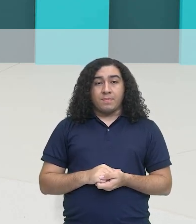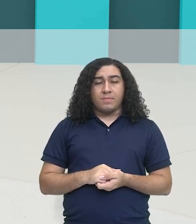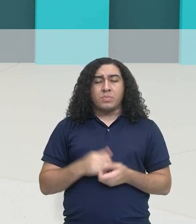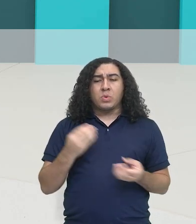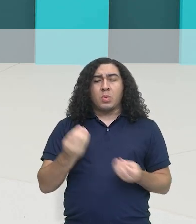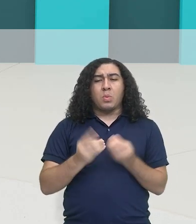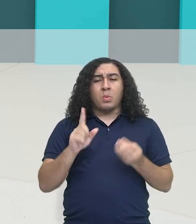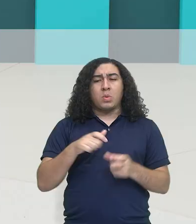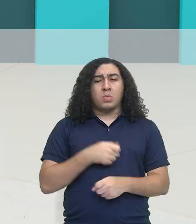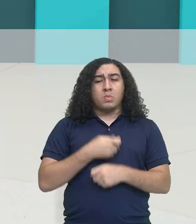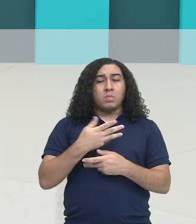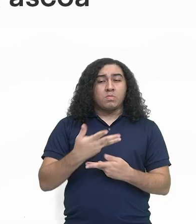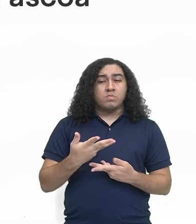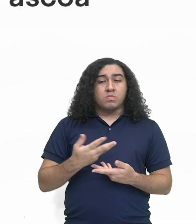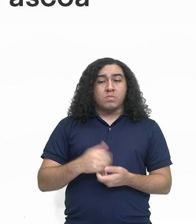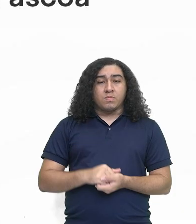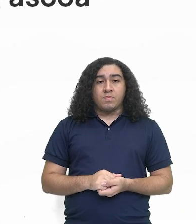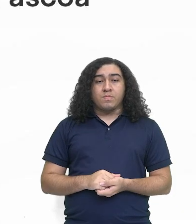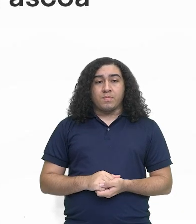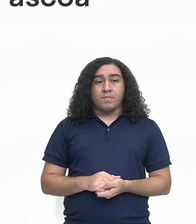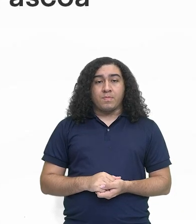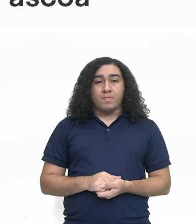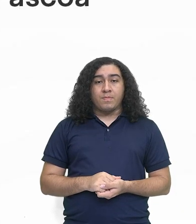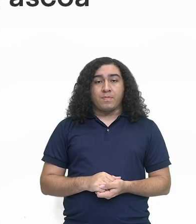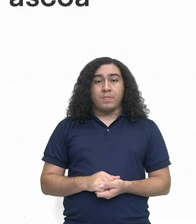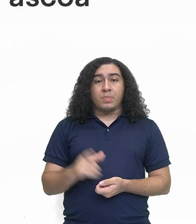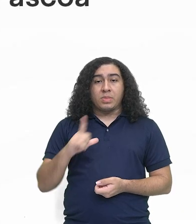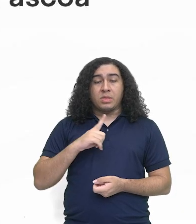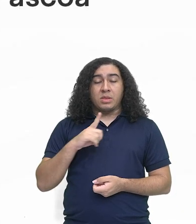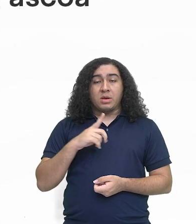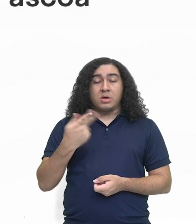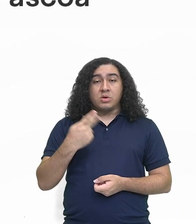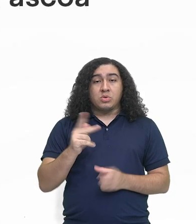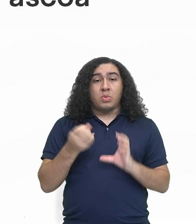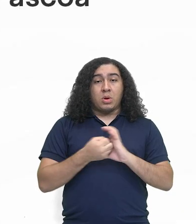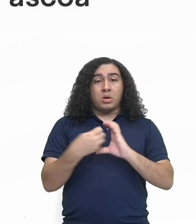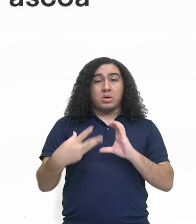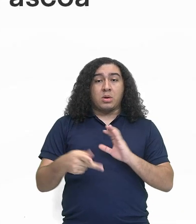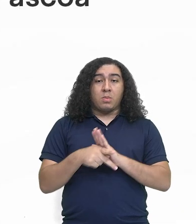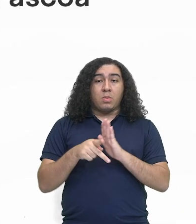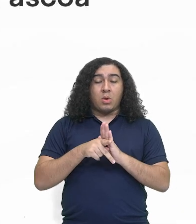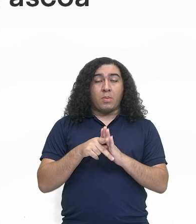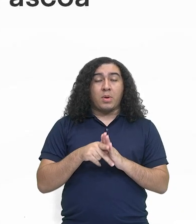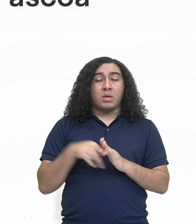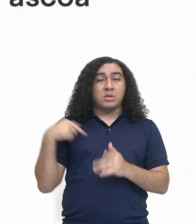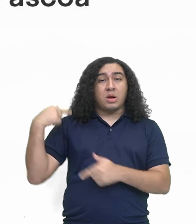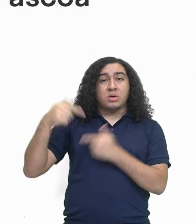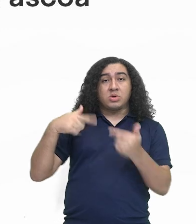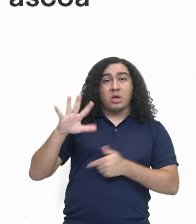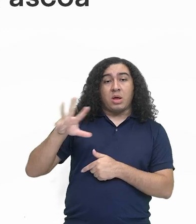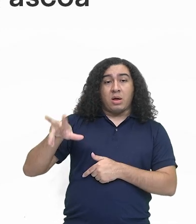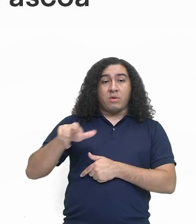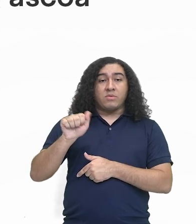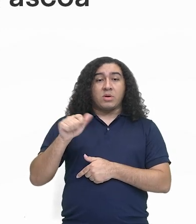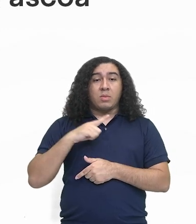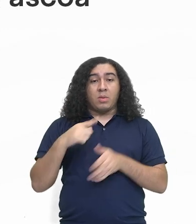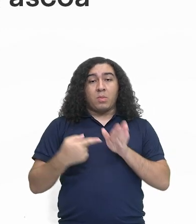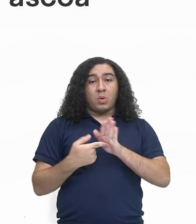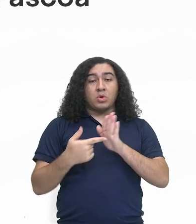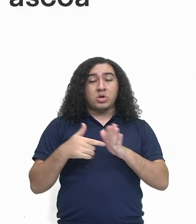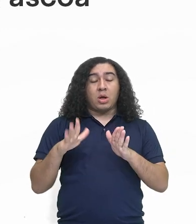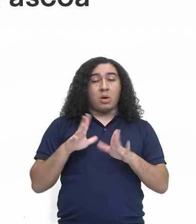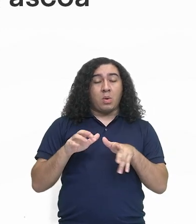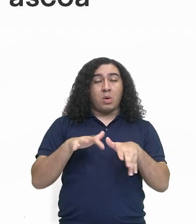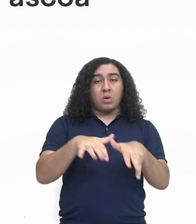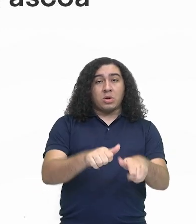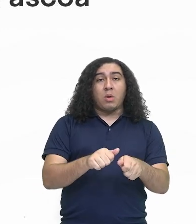dessa manifestação? Tem as suas raízes nas tradições africanas trazidas pelos escravizados ao Brasil